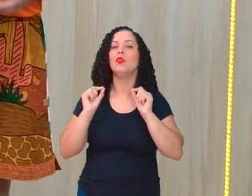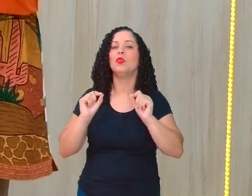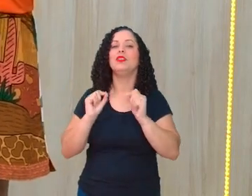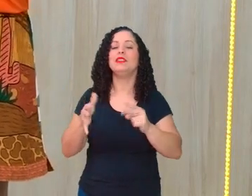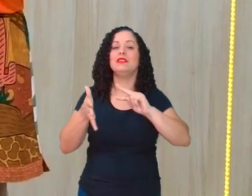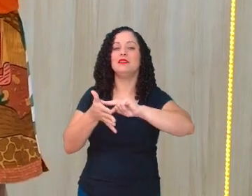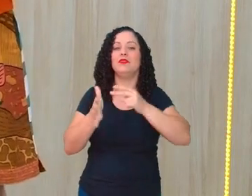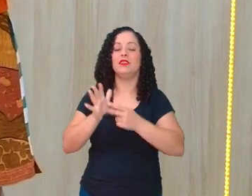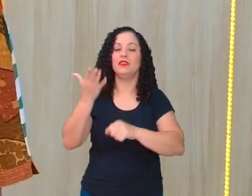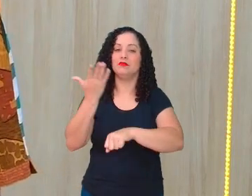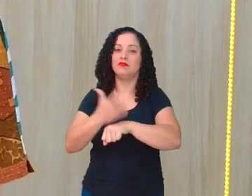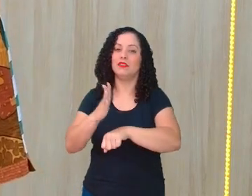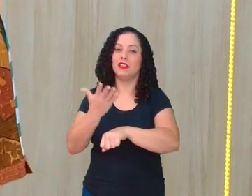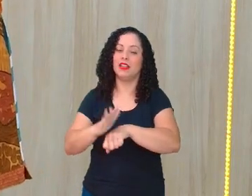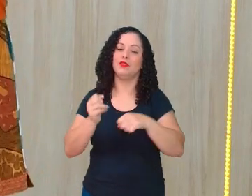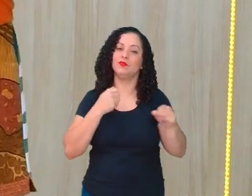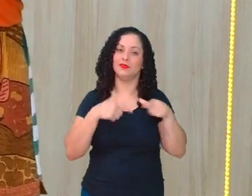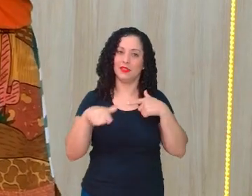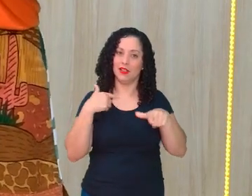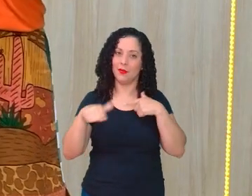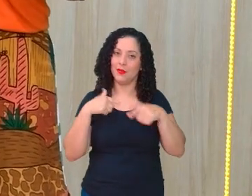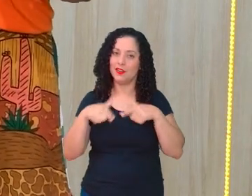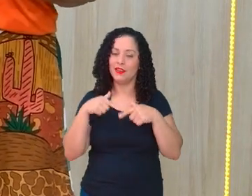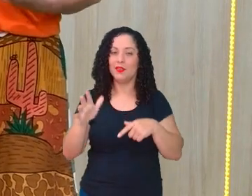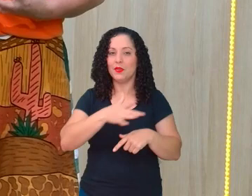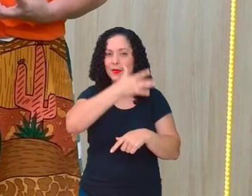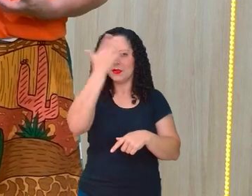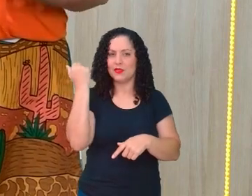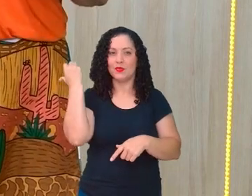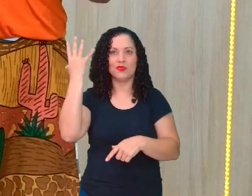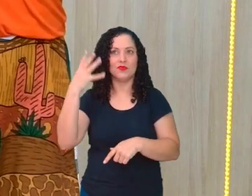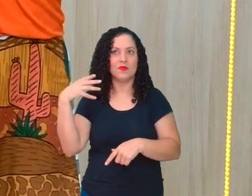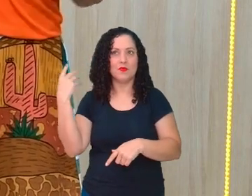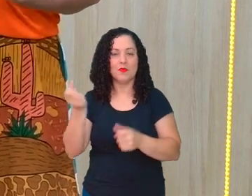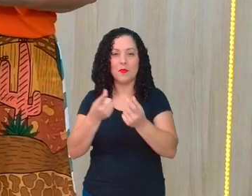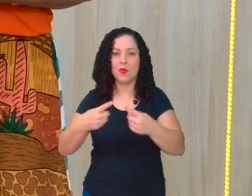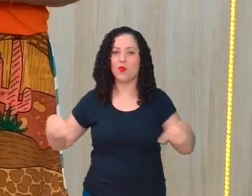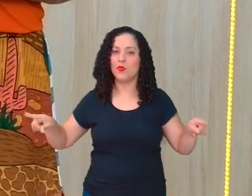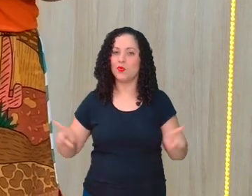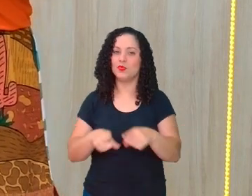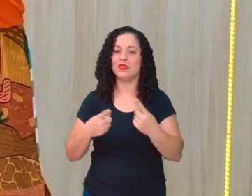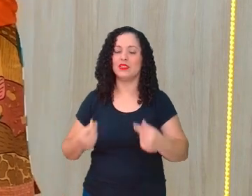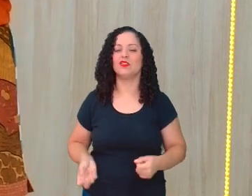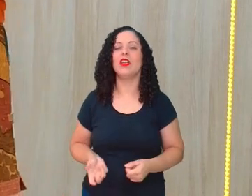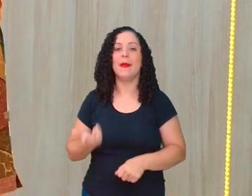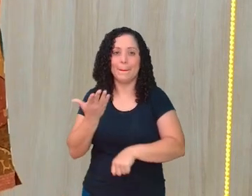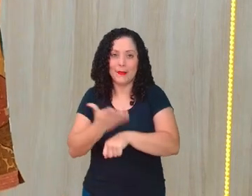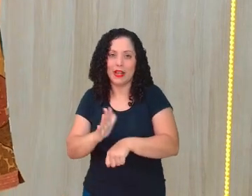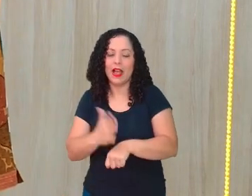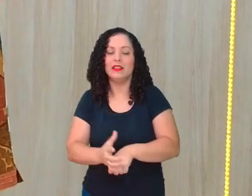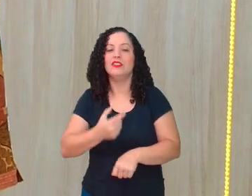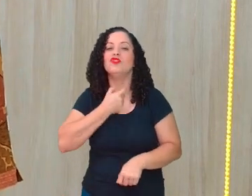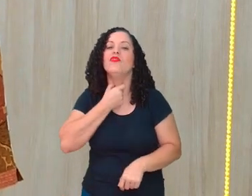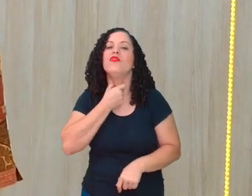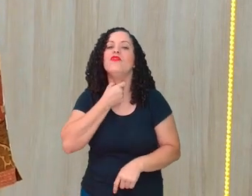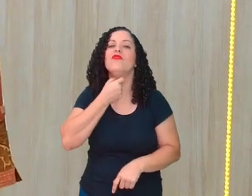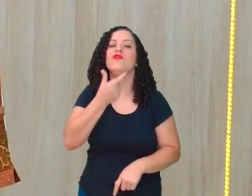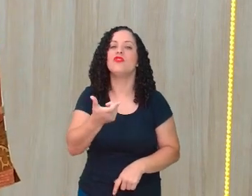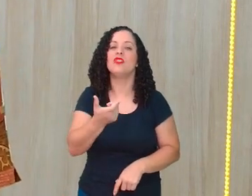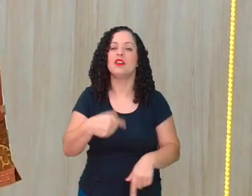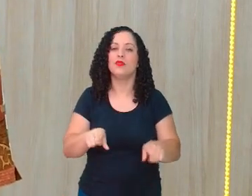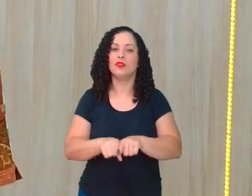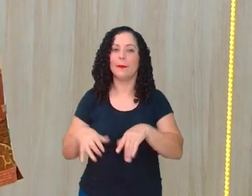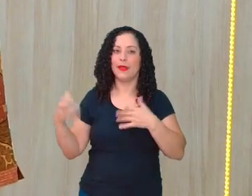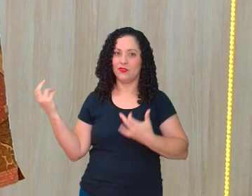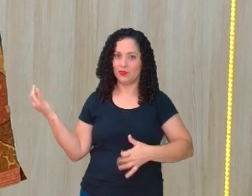trabalho, né? É o trabalho, no caso dos músicos, da prática instrumental, da prática vocal. Então, é muito importante.